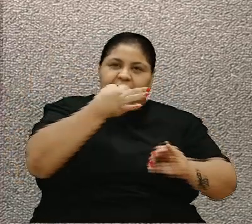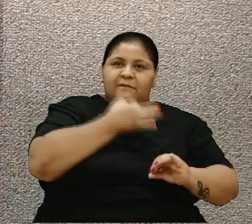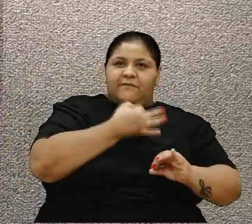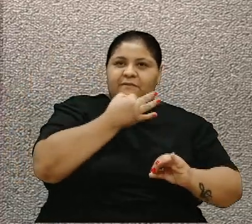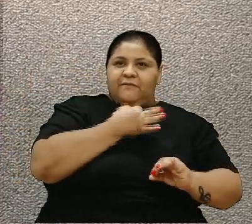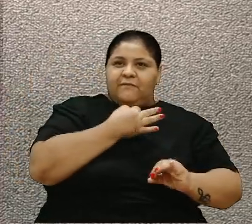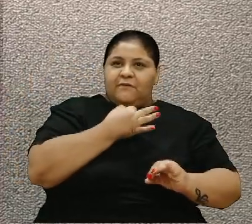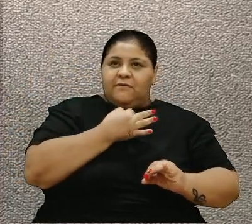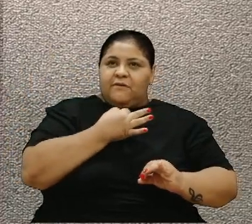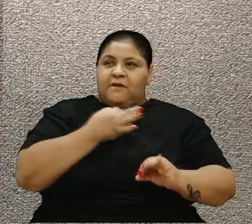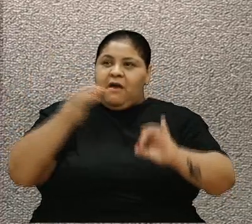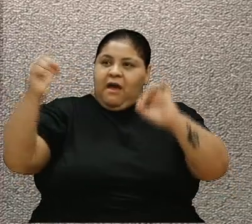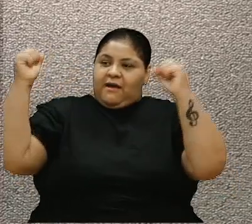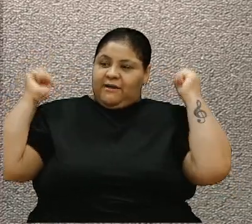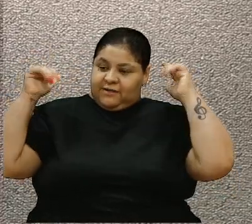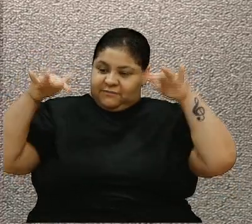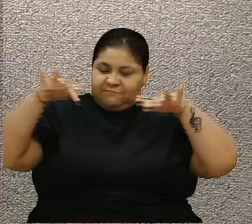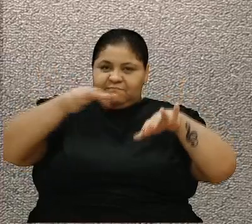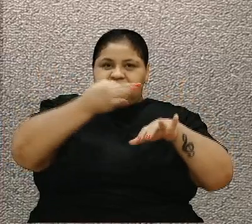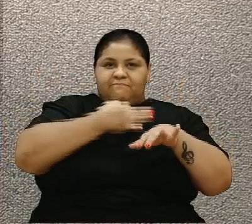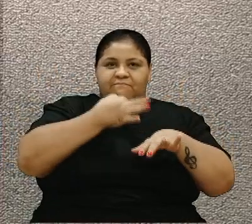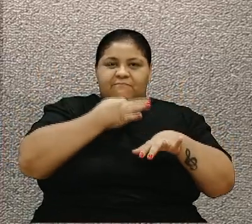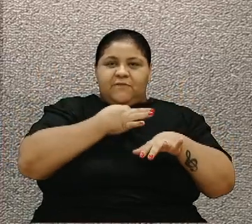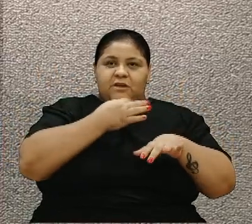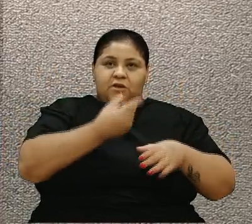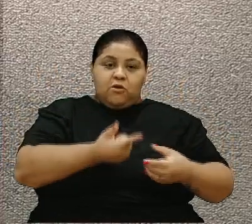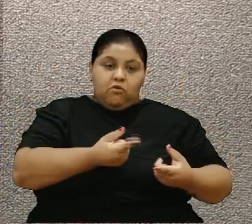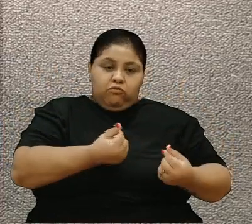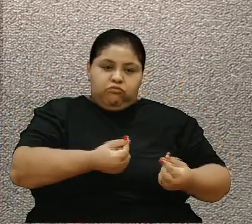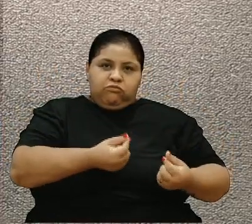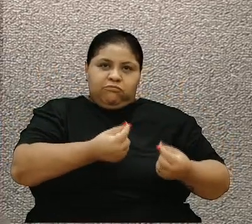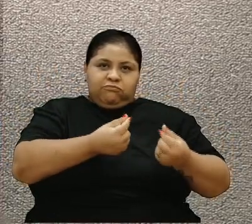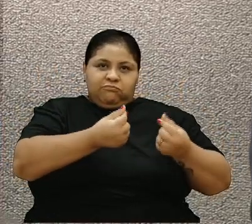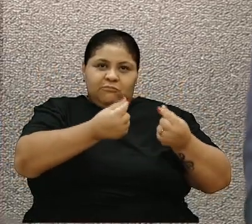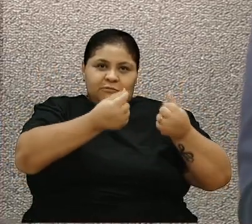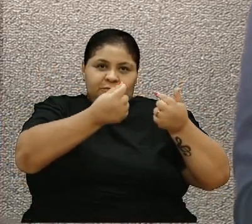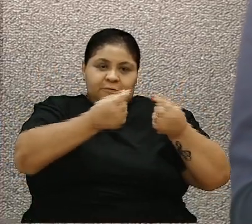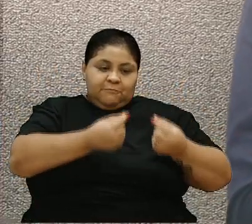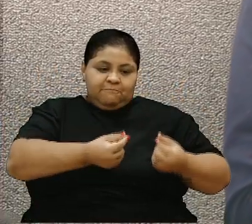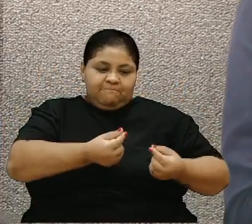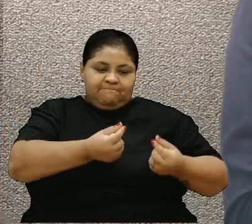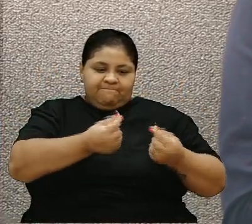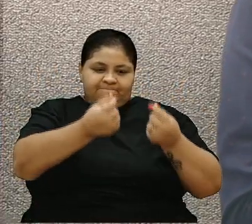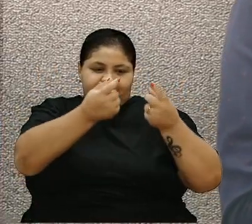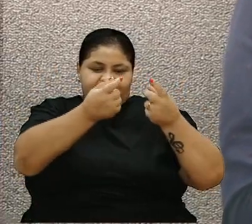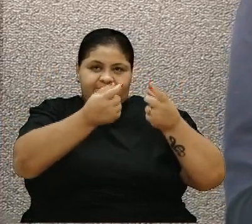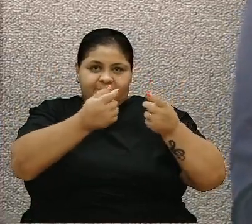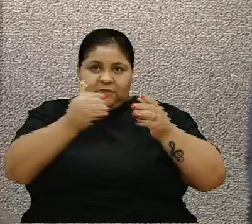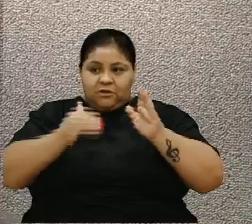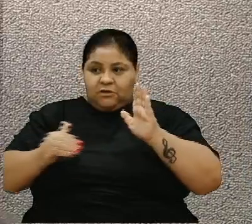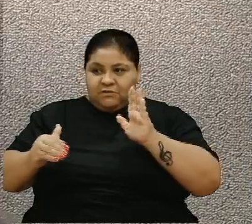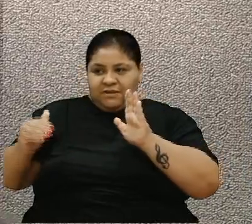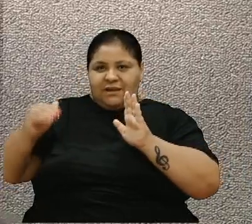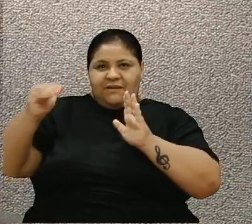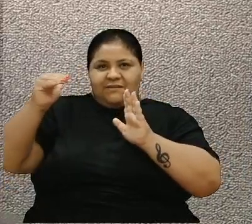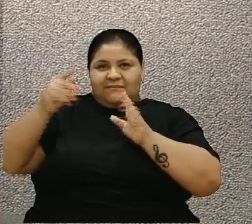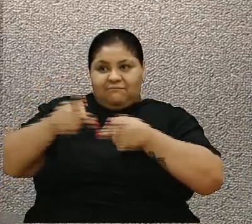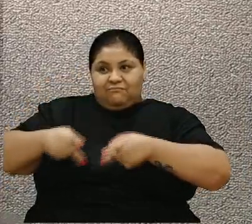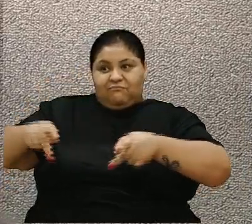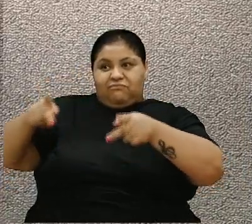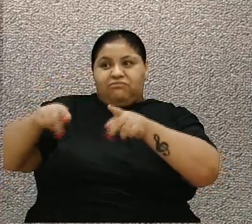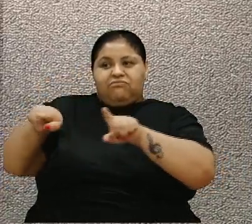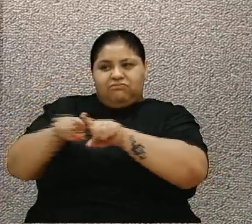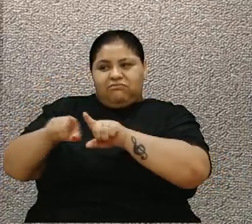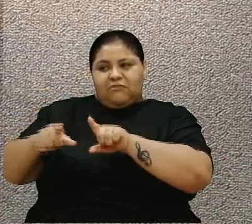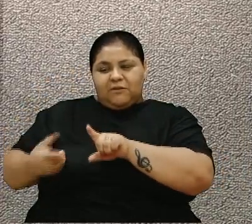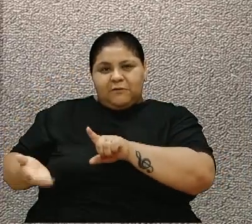mesmo tempo que o orçamento é um crescimento vegetativo, esse crescimento dessa população em situação de rua também é vegetativo, se fosse